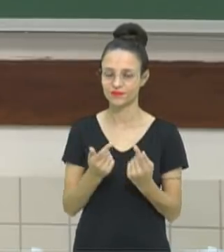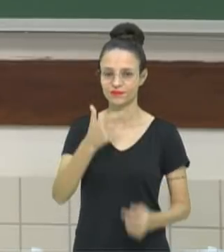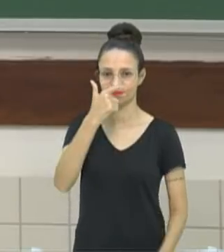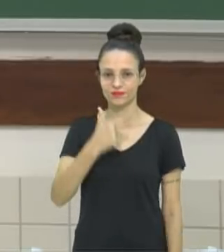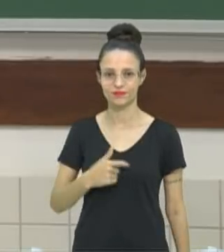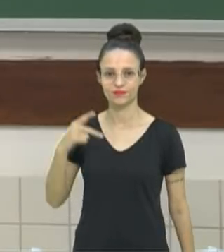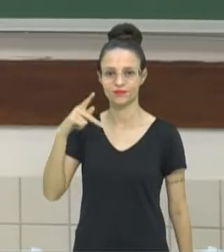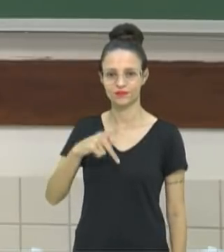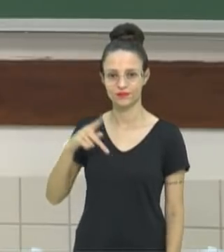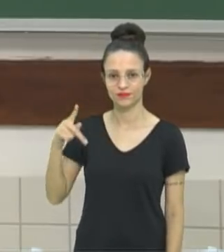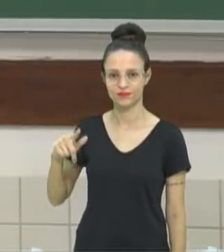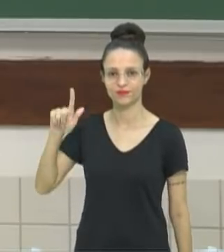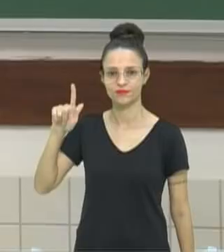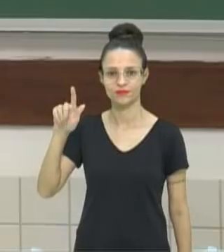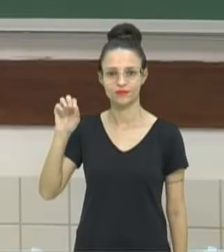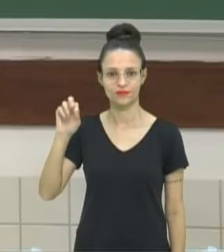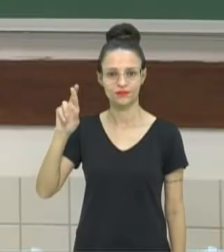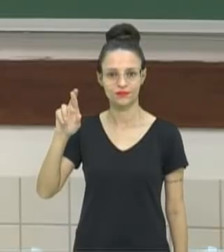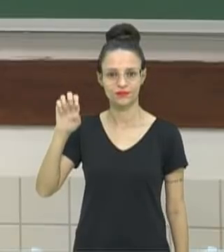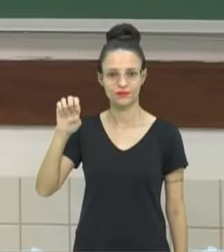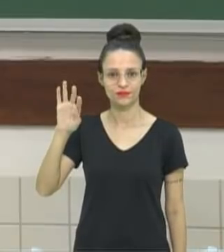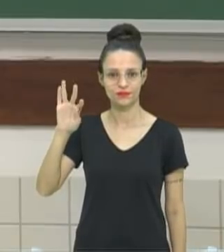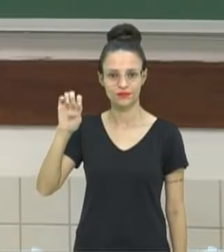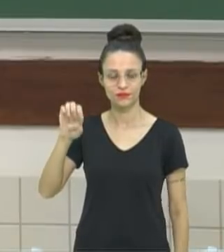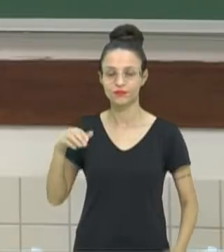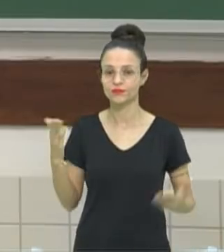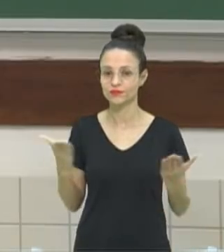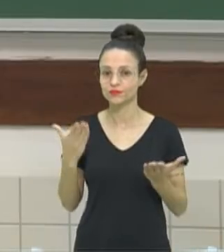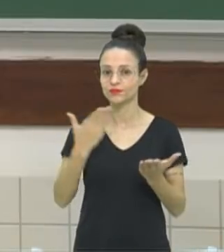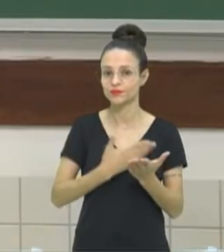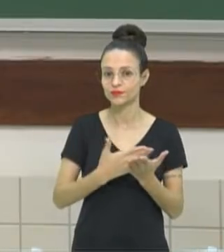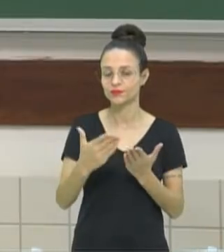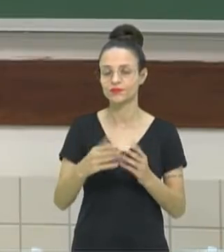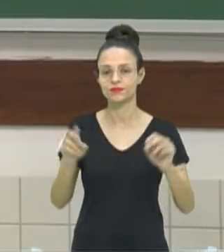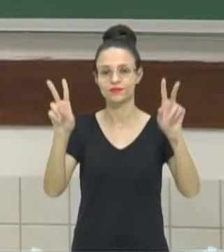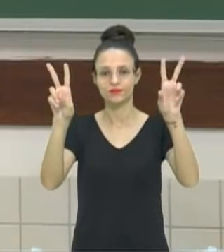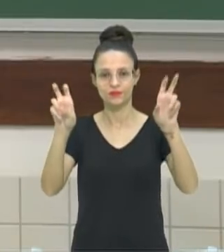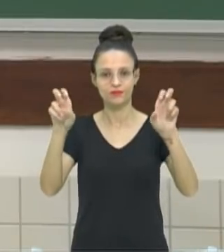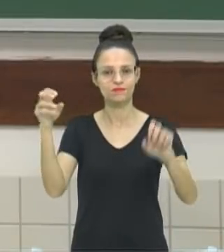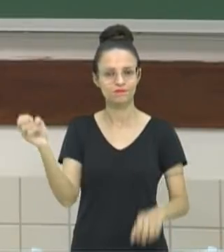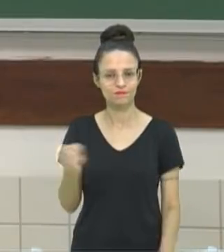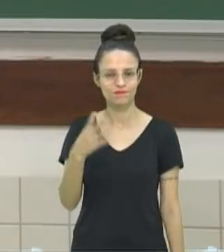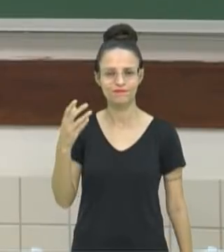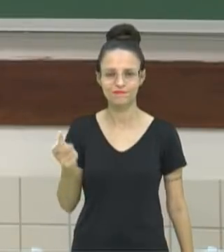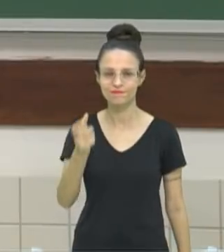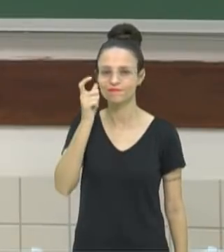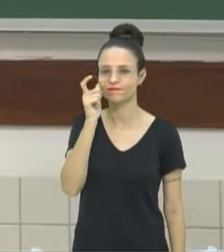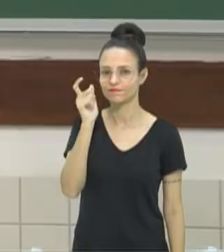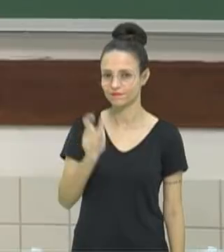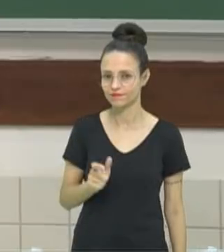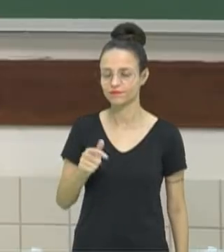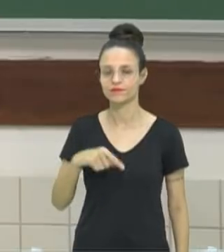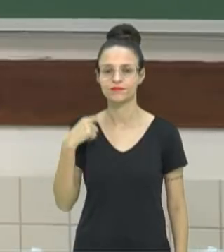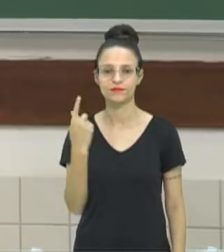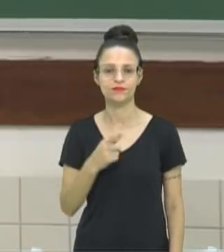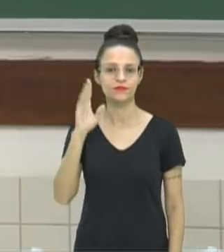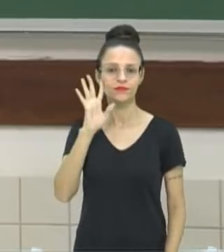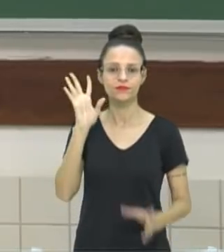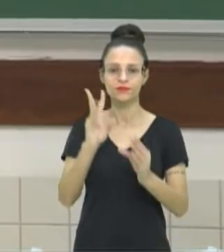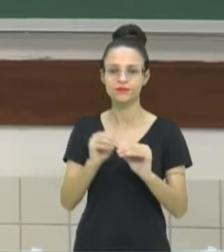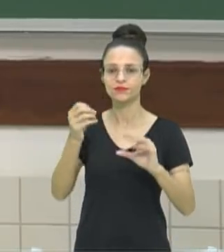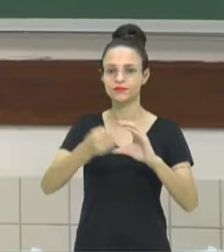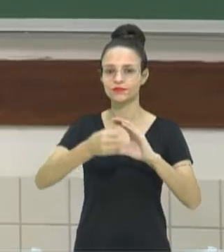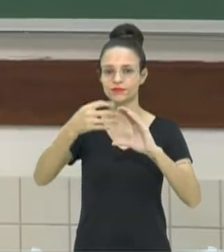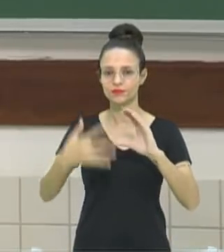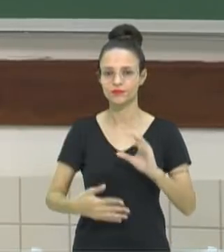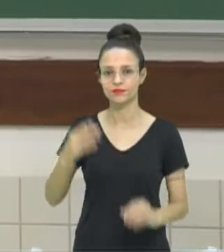Gorete Wozniak e hoje a gente começa um assunto novo muito interessante para a gente entender aí